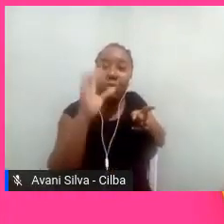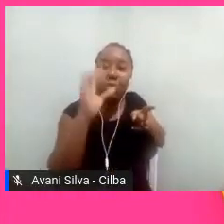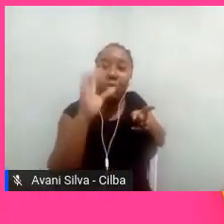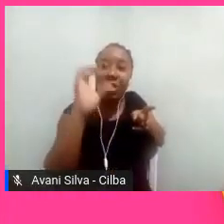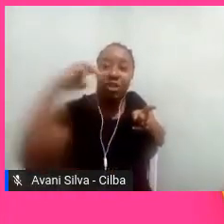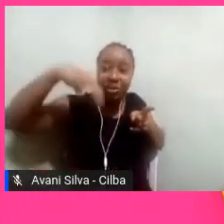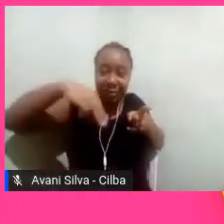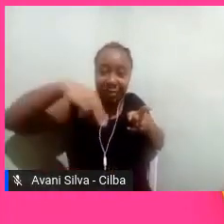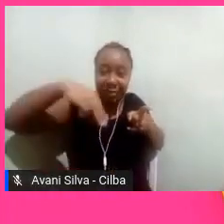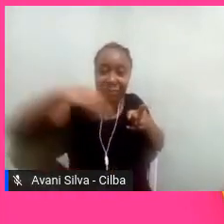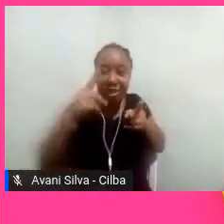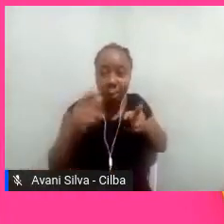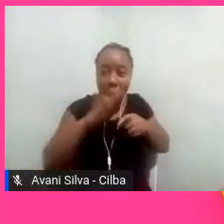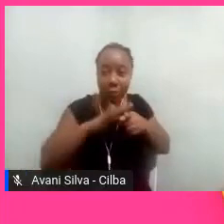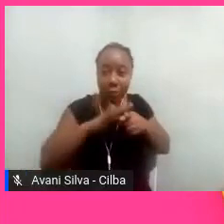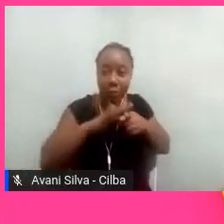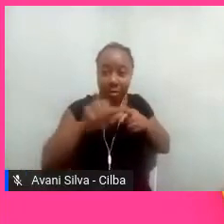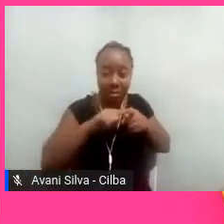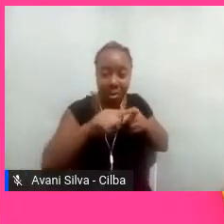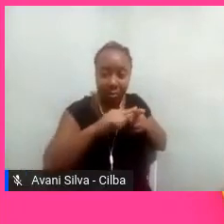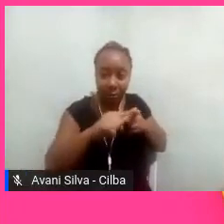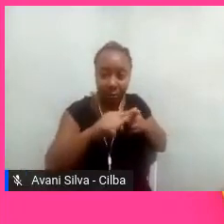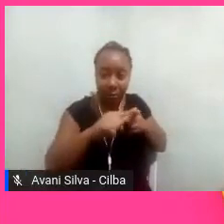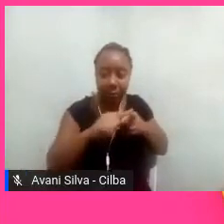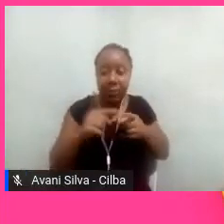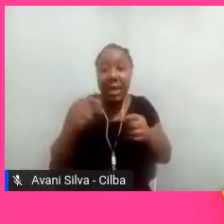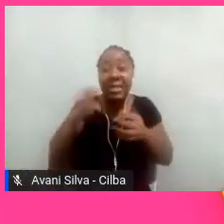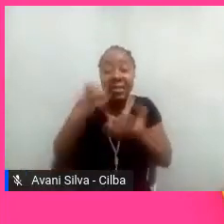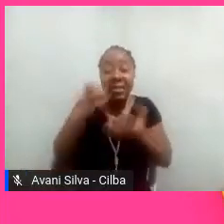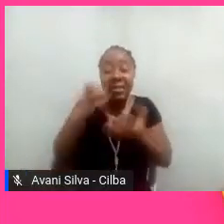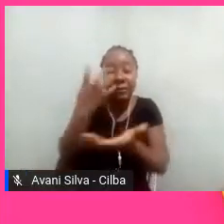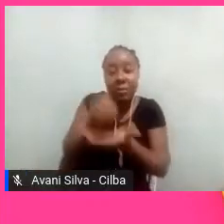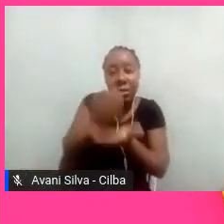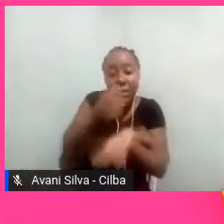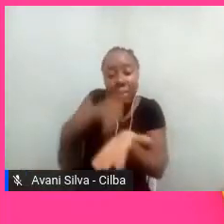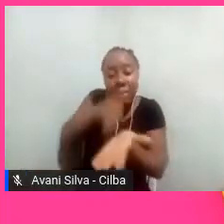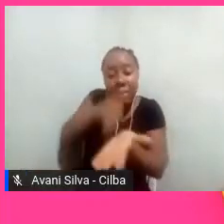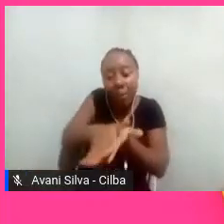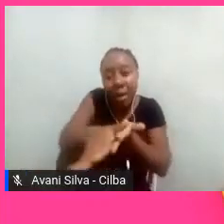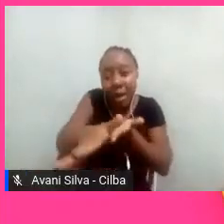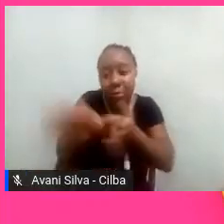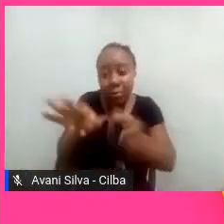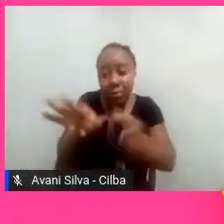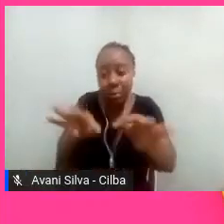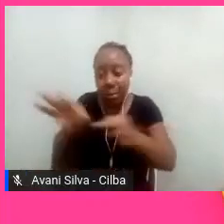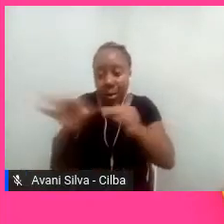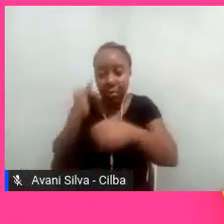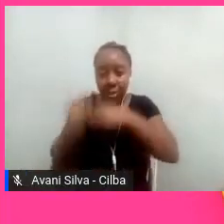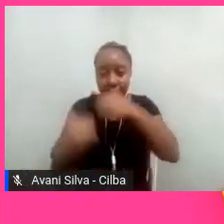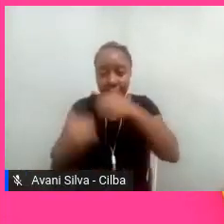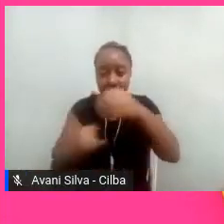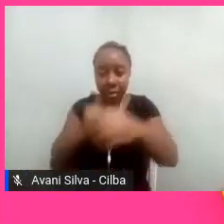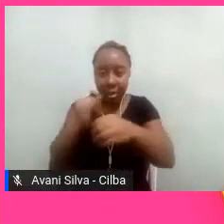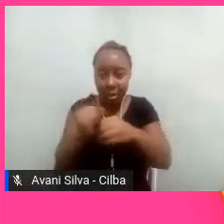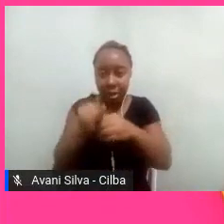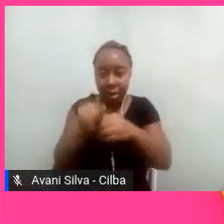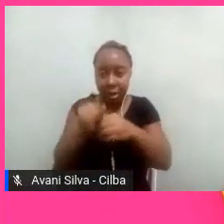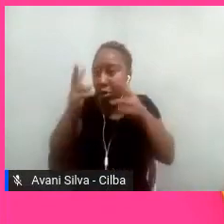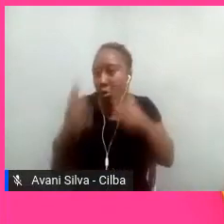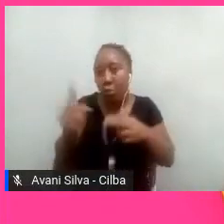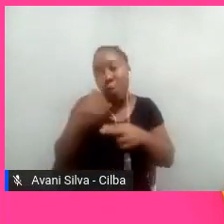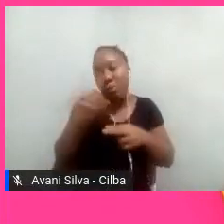da internet, os objetos não vão ter 1 centímetro de papel para você colar. Ele vai ter meio